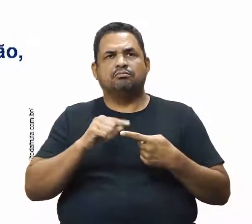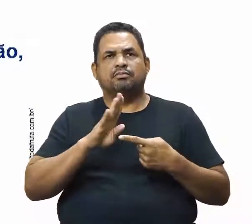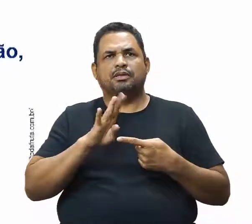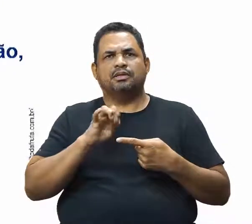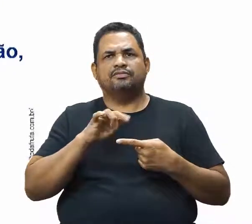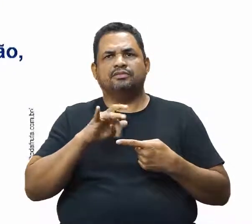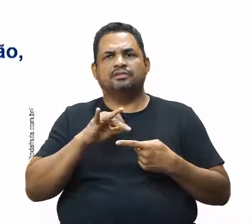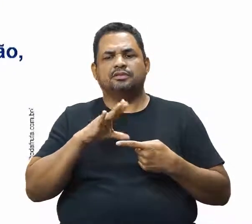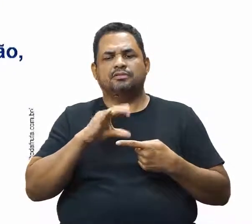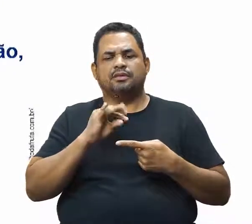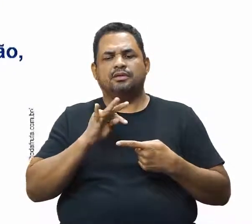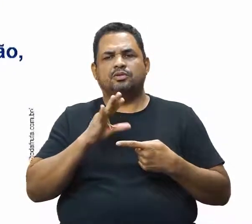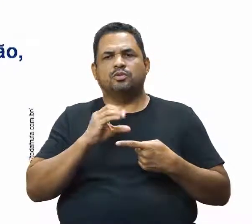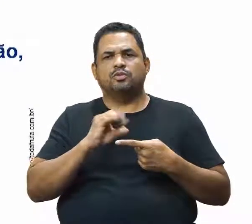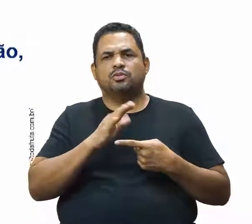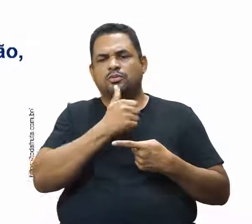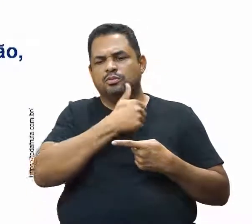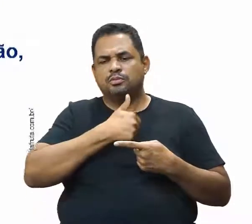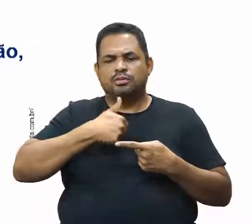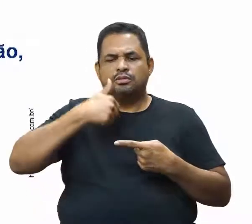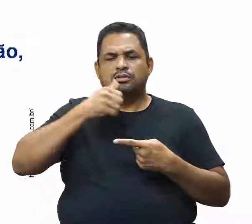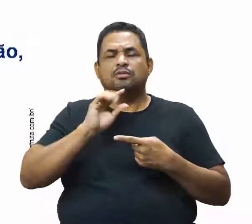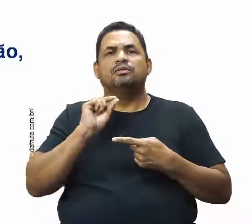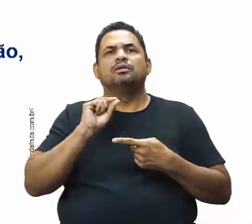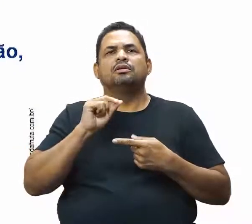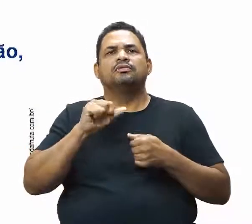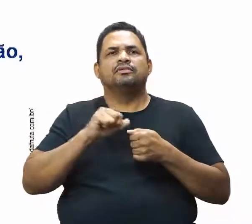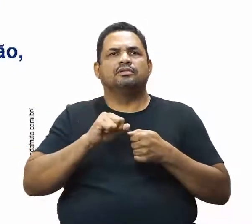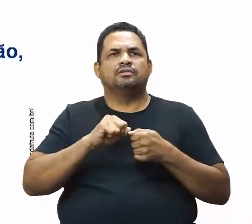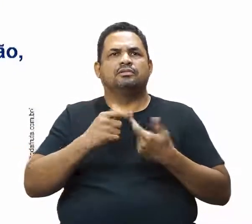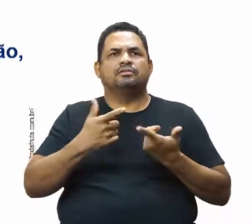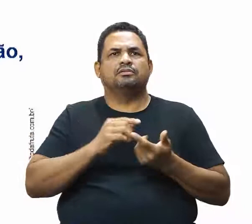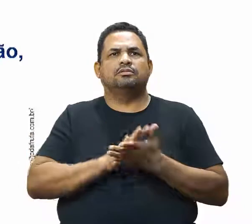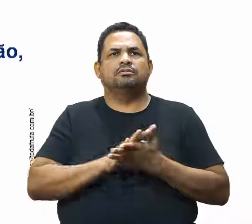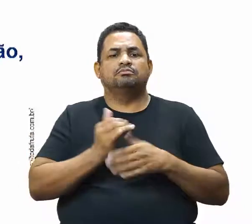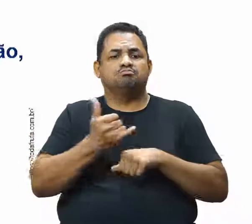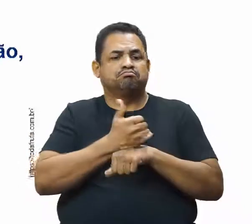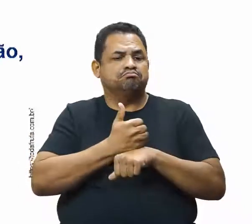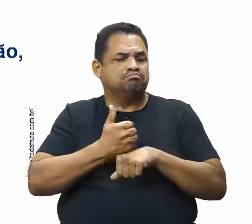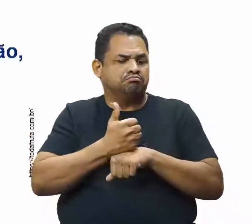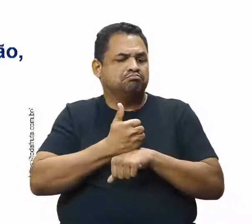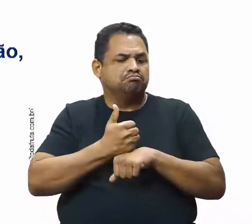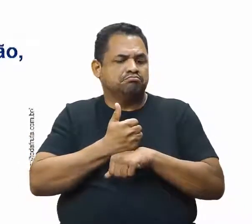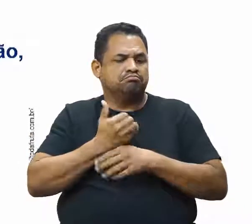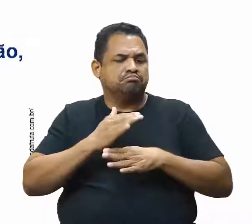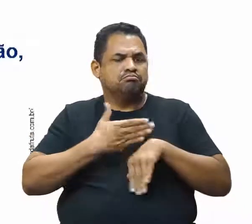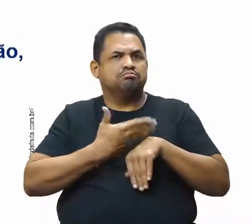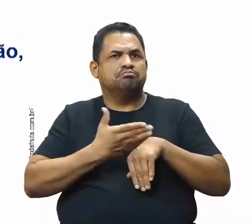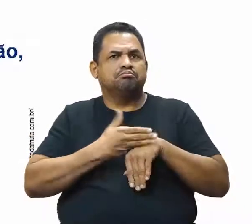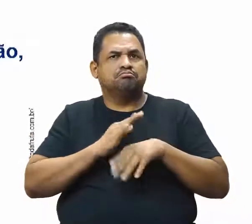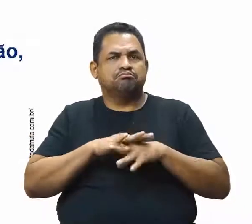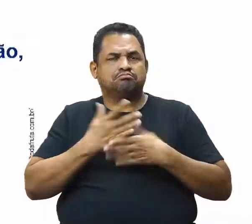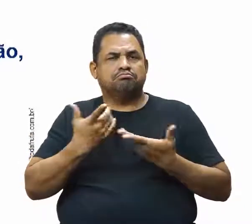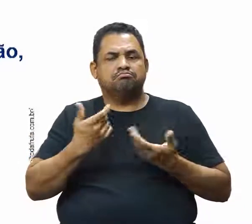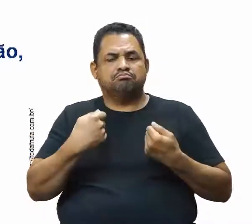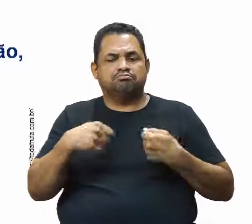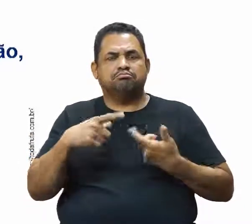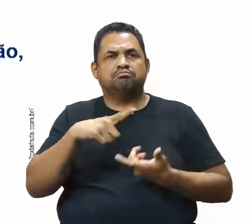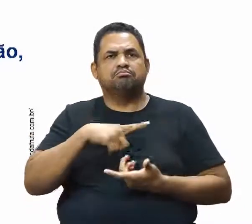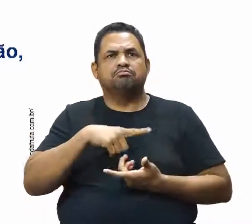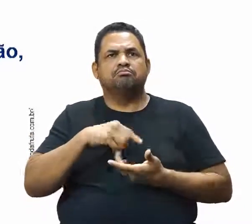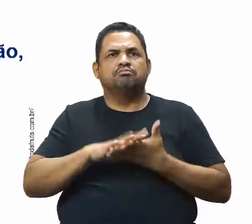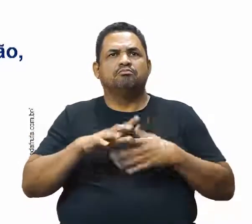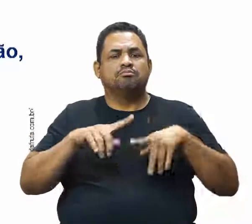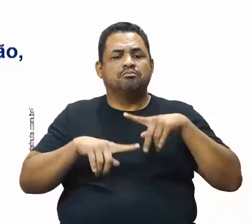Beneficiamento. O que ele requer? Mão de obra treinada, disponível,